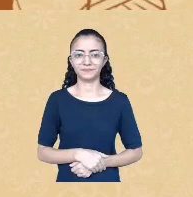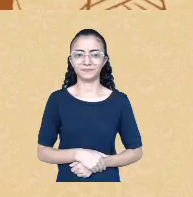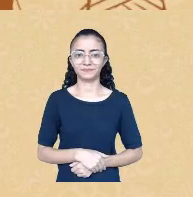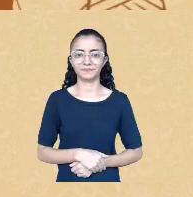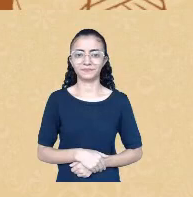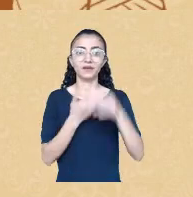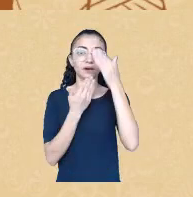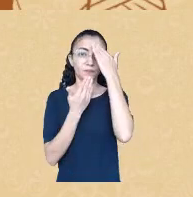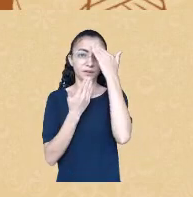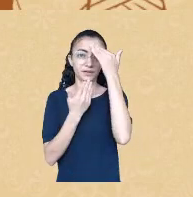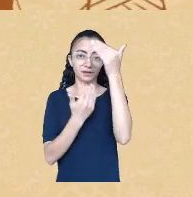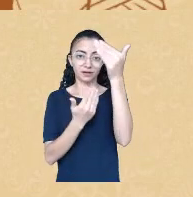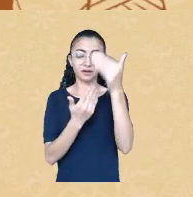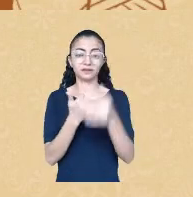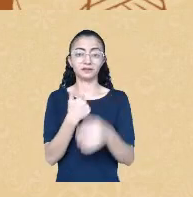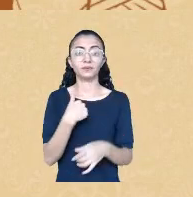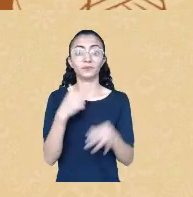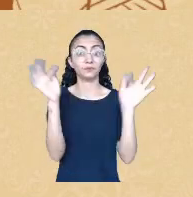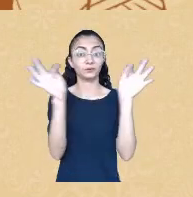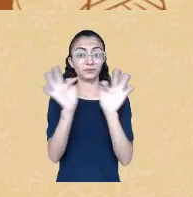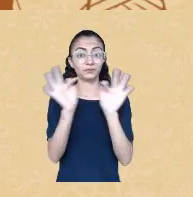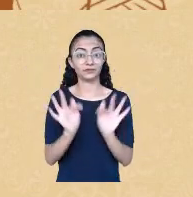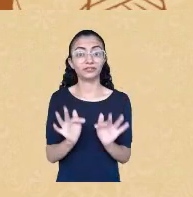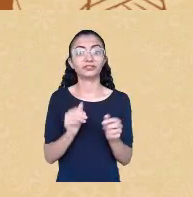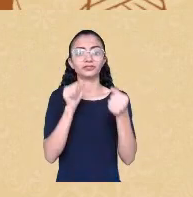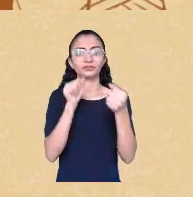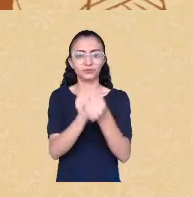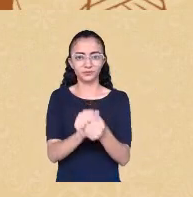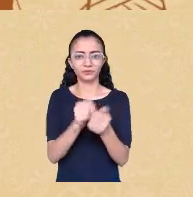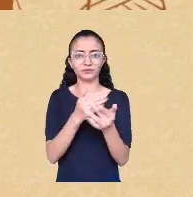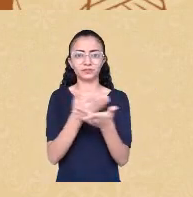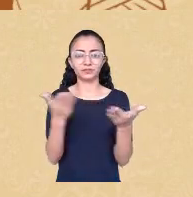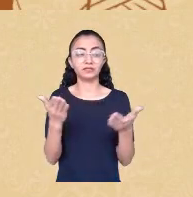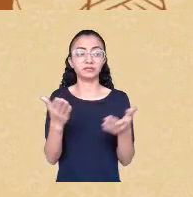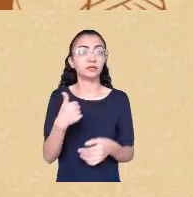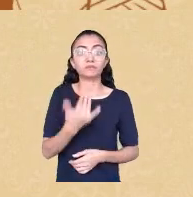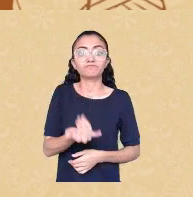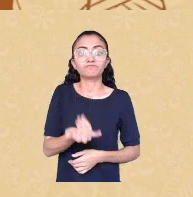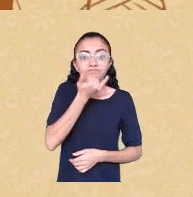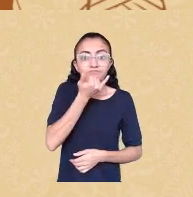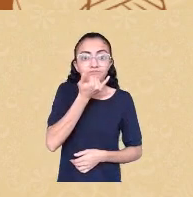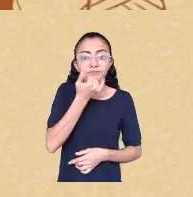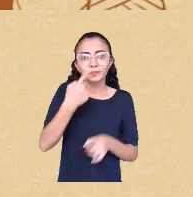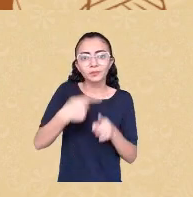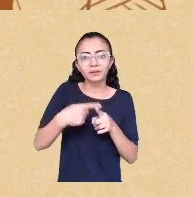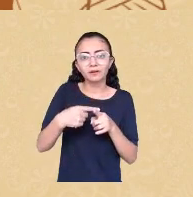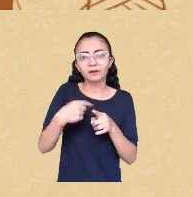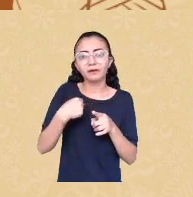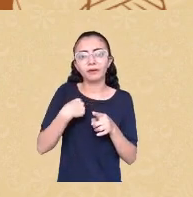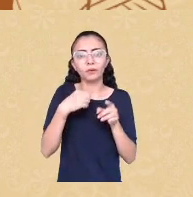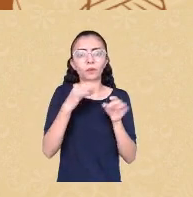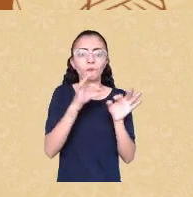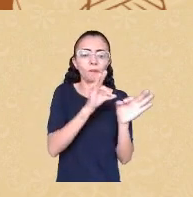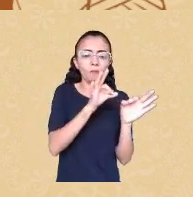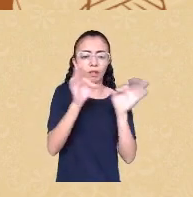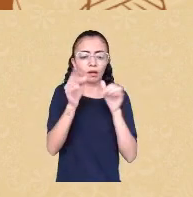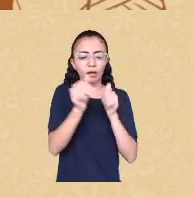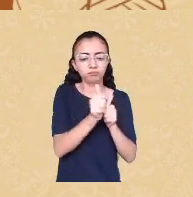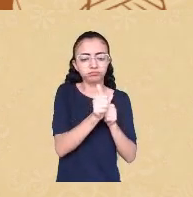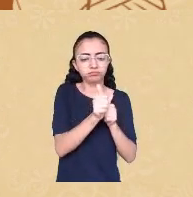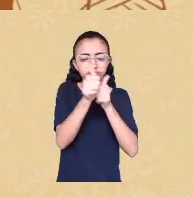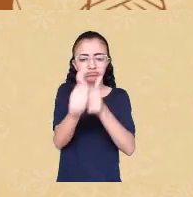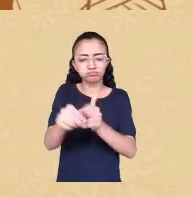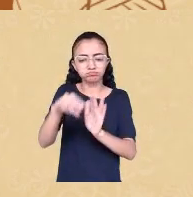de estar com vocês nesse curso. Peço desculpas porque eu não tenho podido acompanhar as atividades da